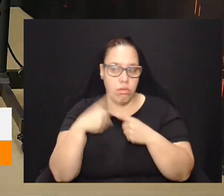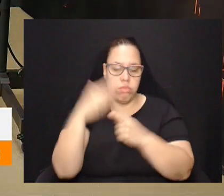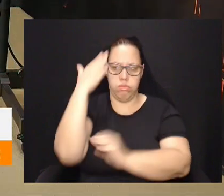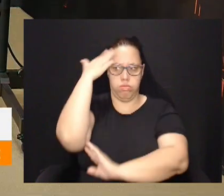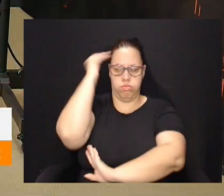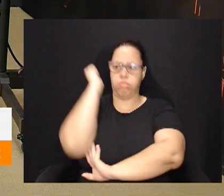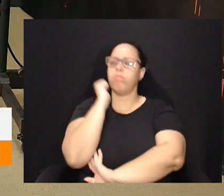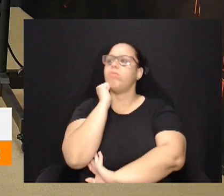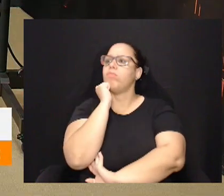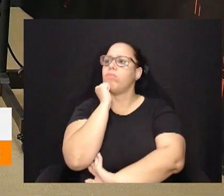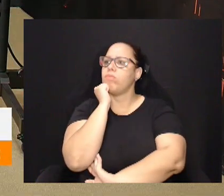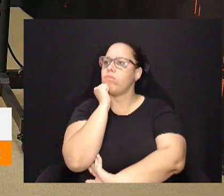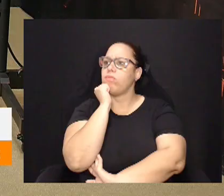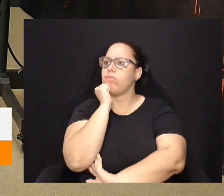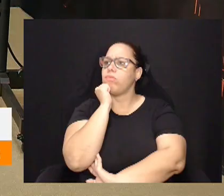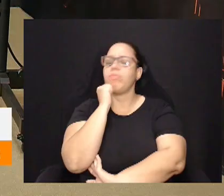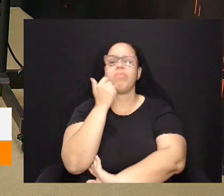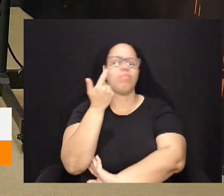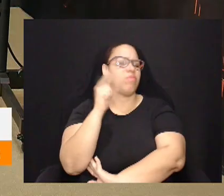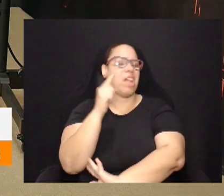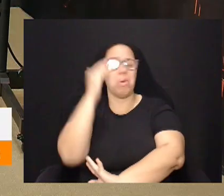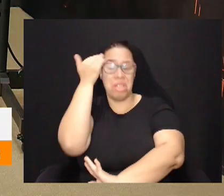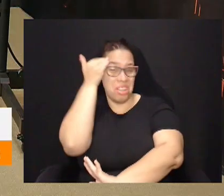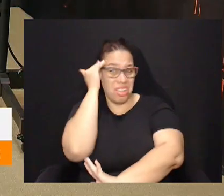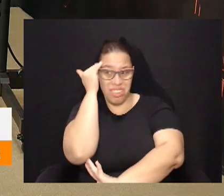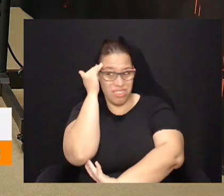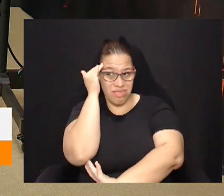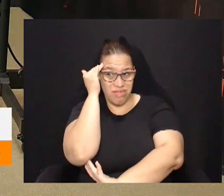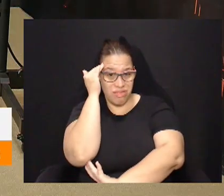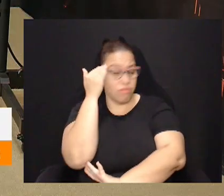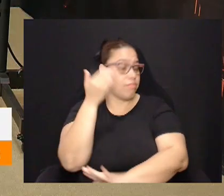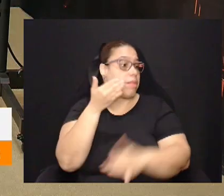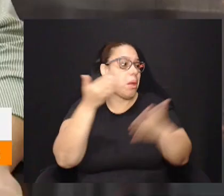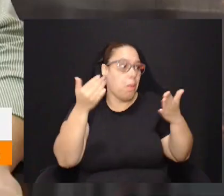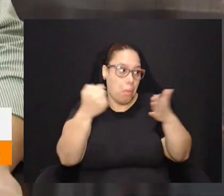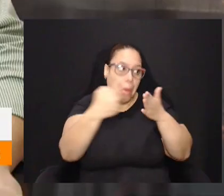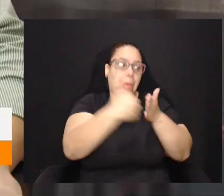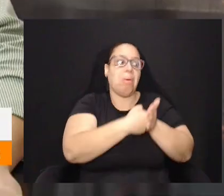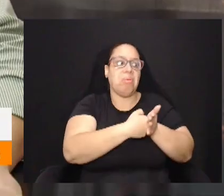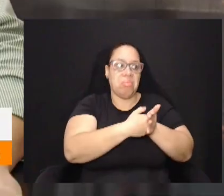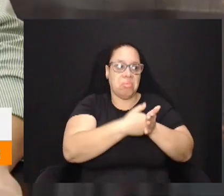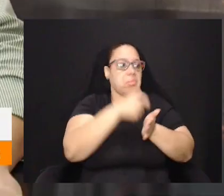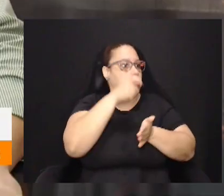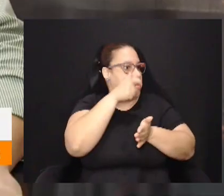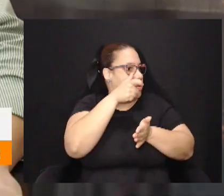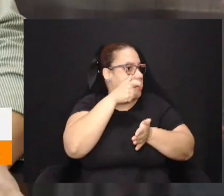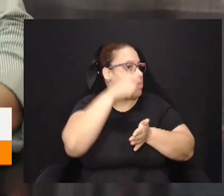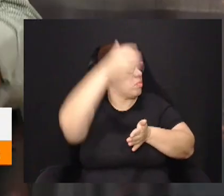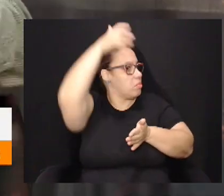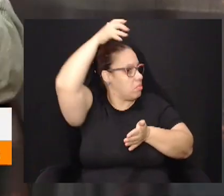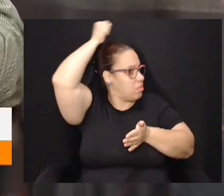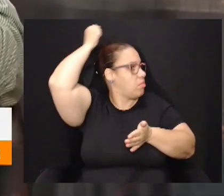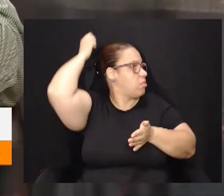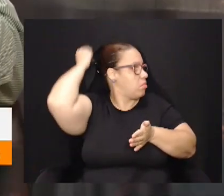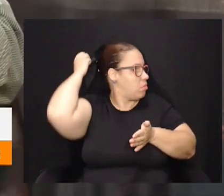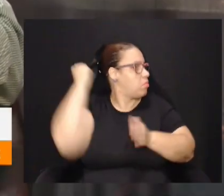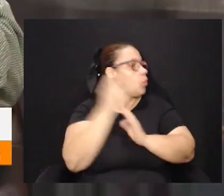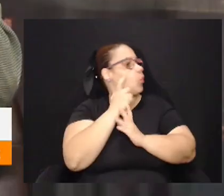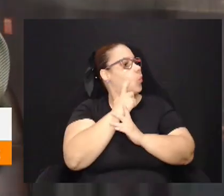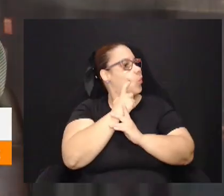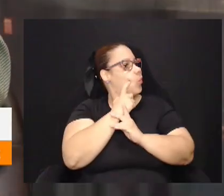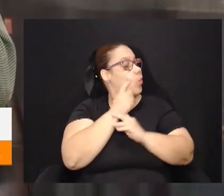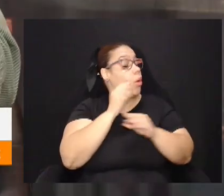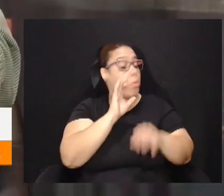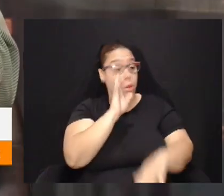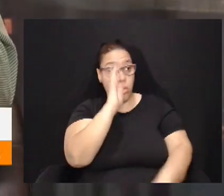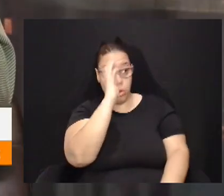não entende? Poxa, pergunta muito interessante, Rúbia. Acho que assim, uma coisa que acontece, você